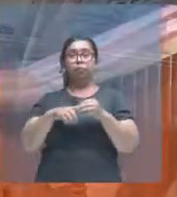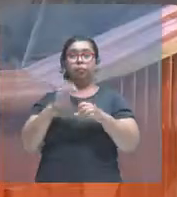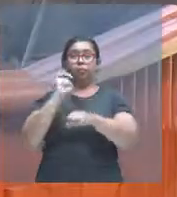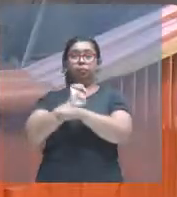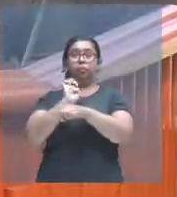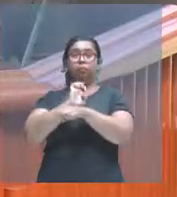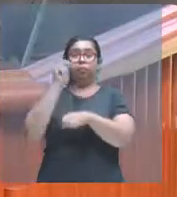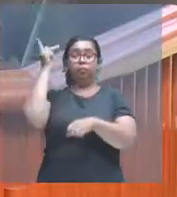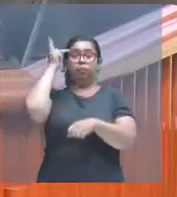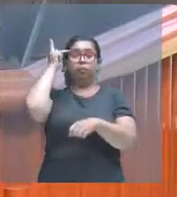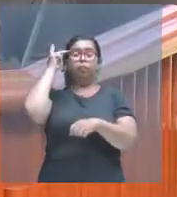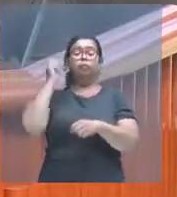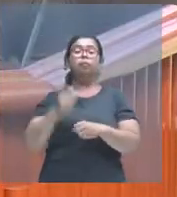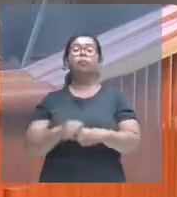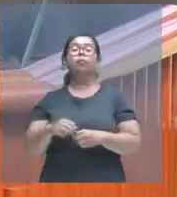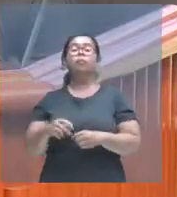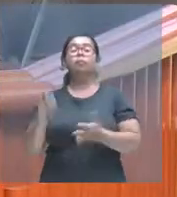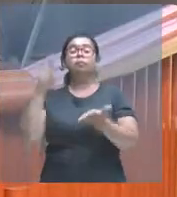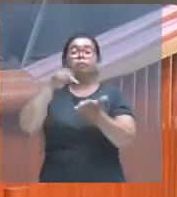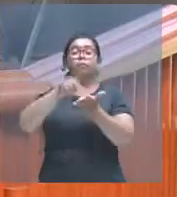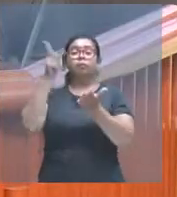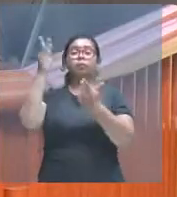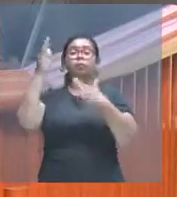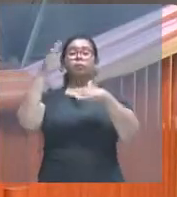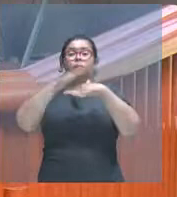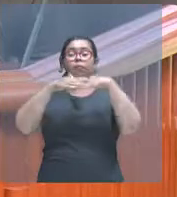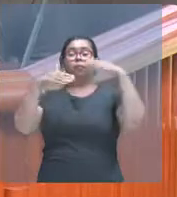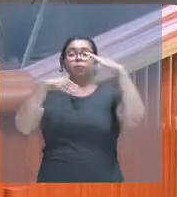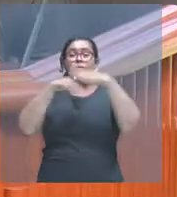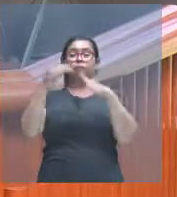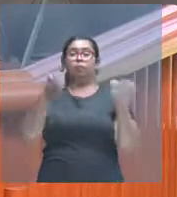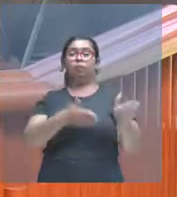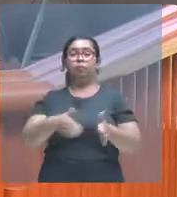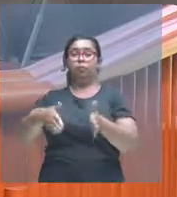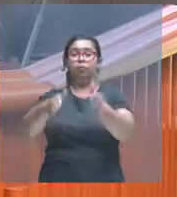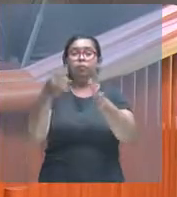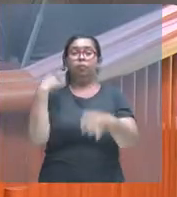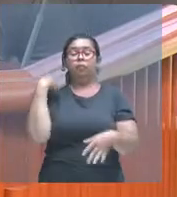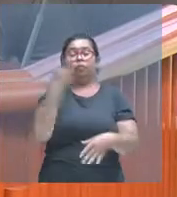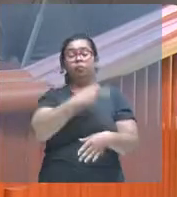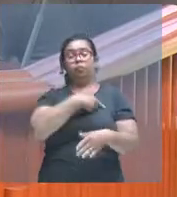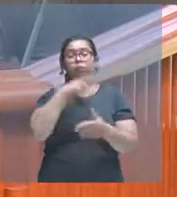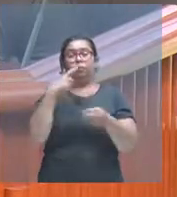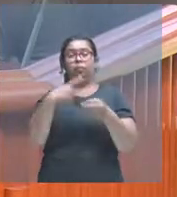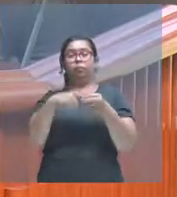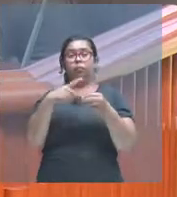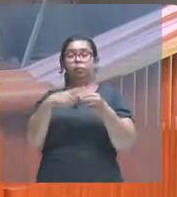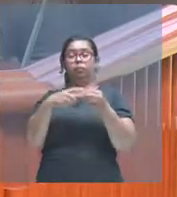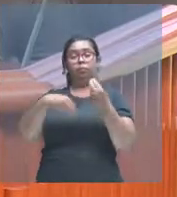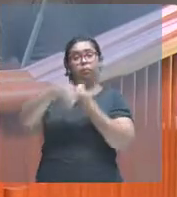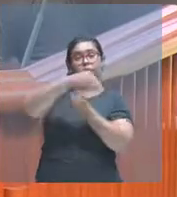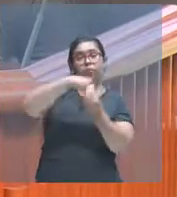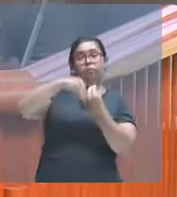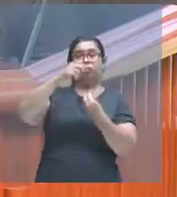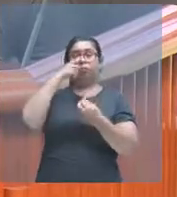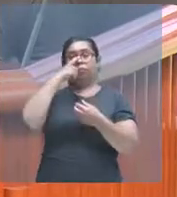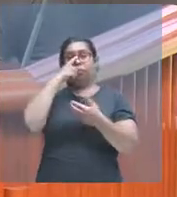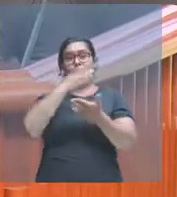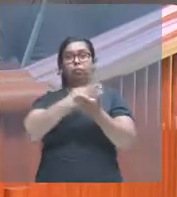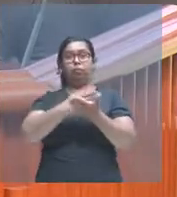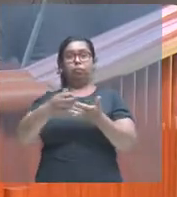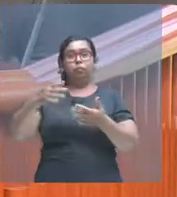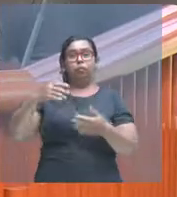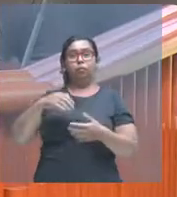e participou da construção das principais estradas da nossa região. Autodidata, começou a tocar violão